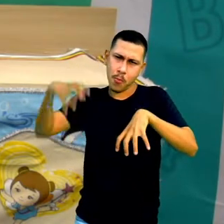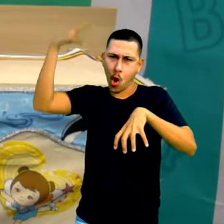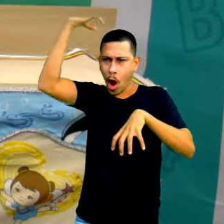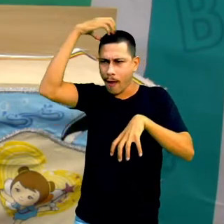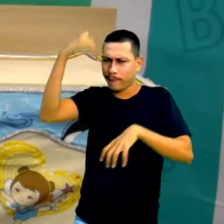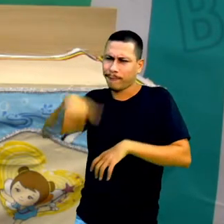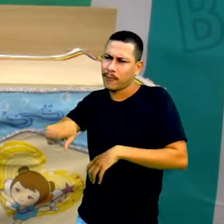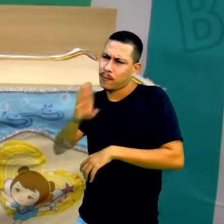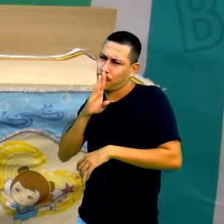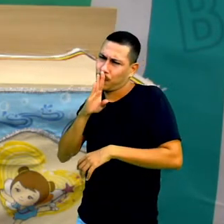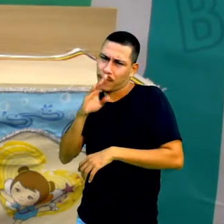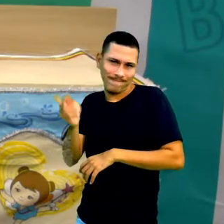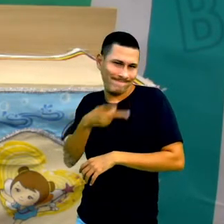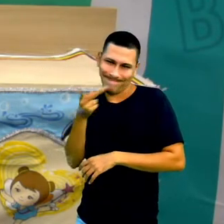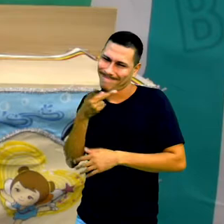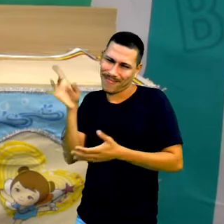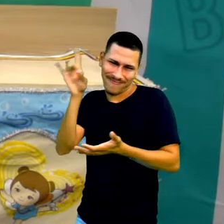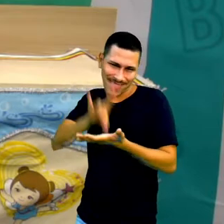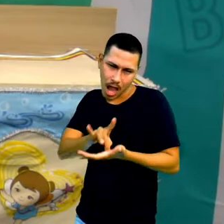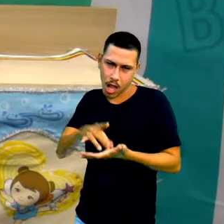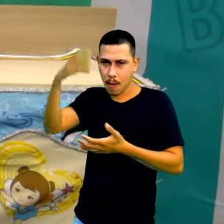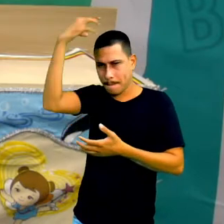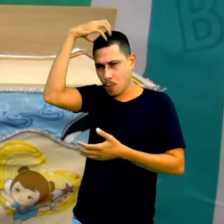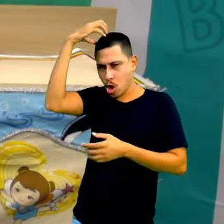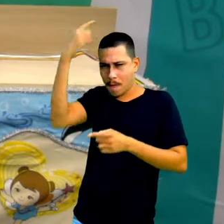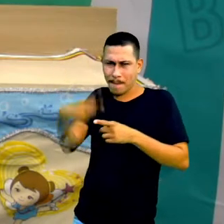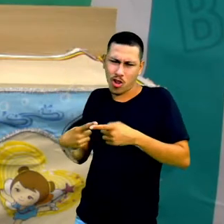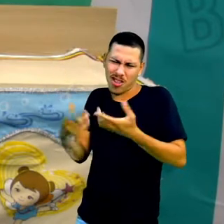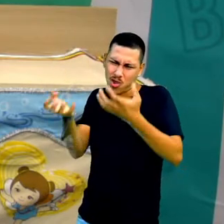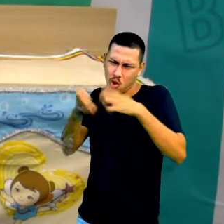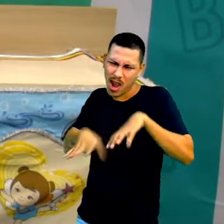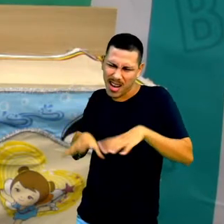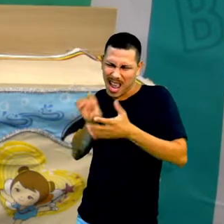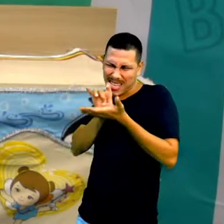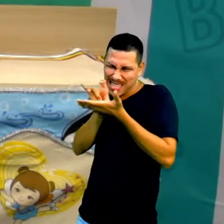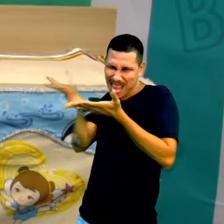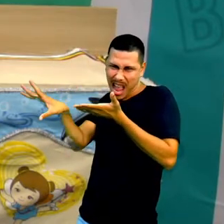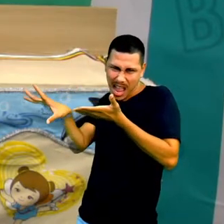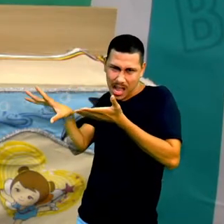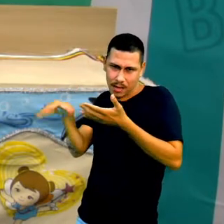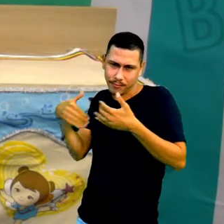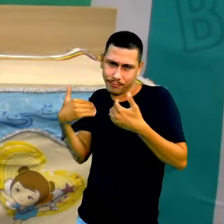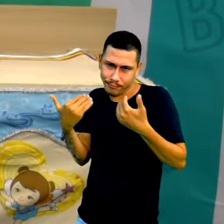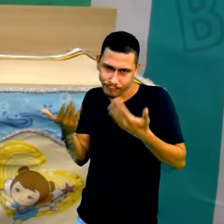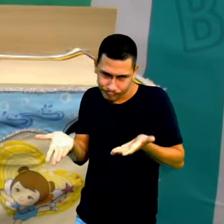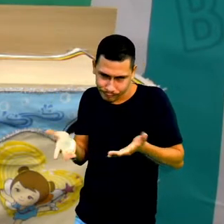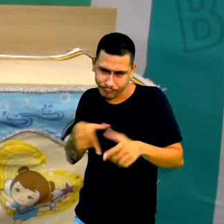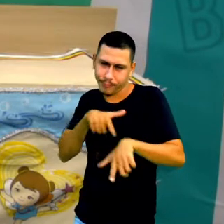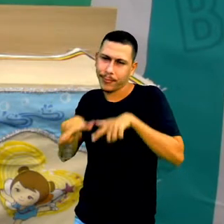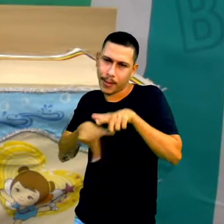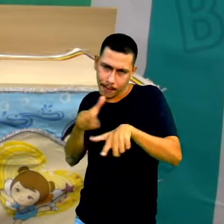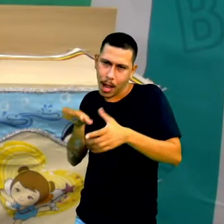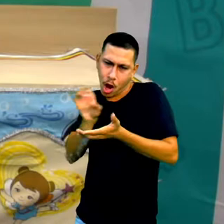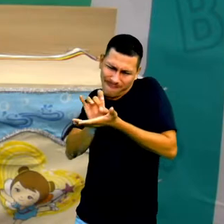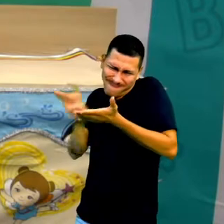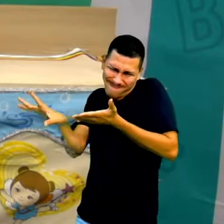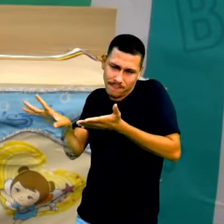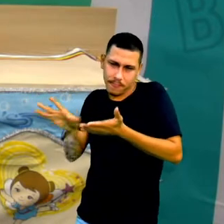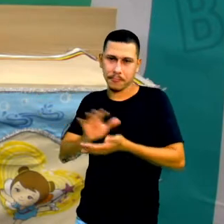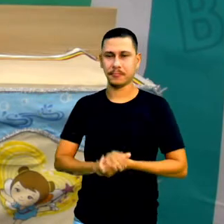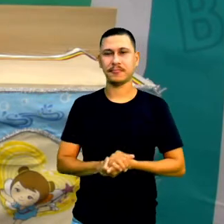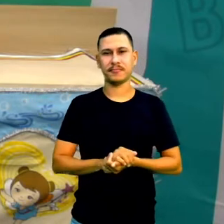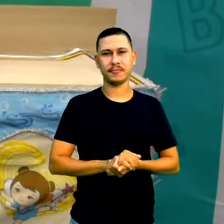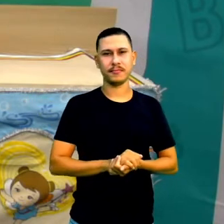rei. Afinal, ninguém queria ser considerado indigno do cargo que ocupava.